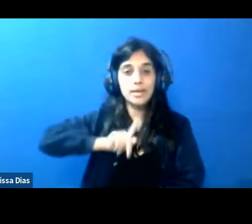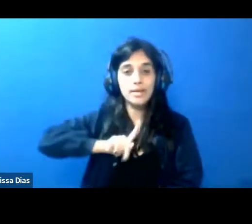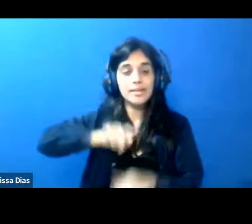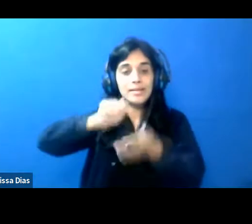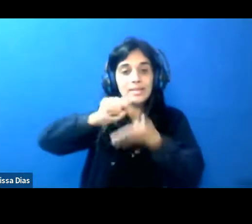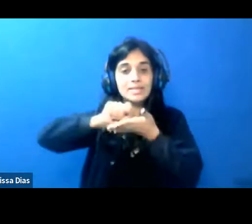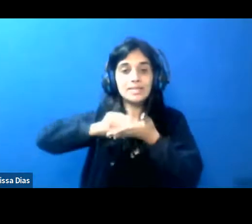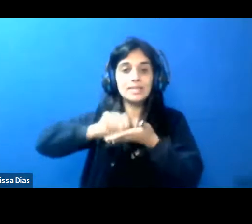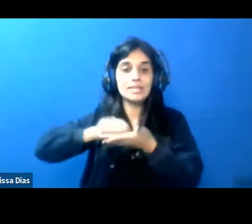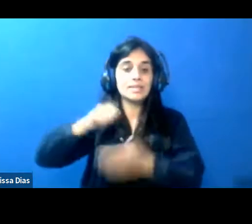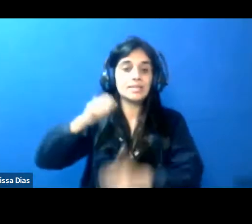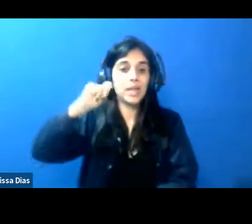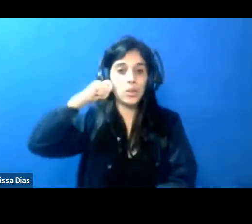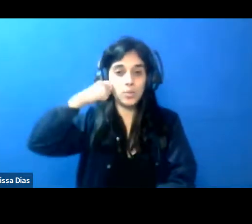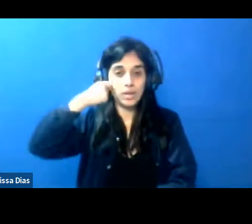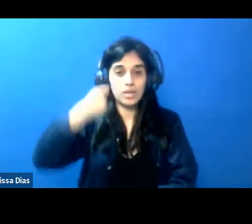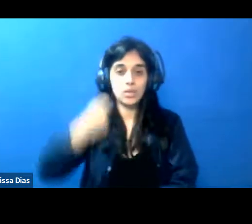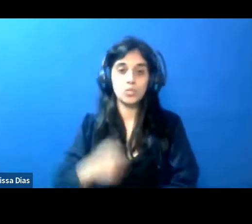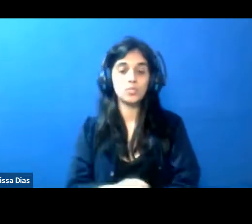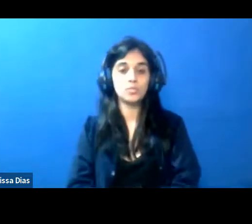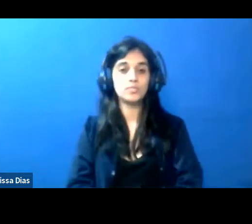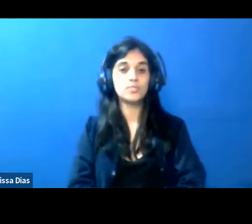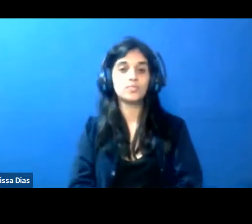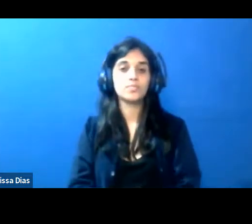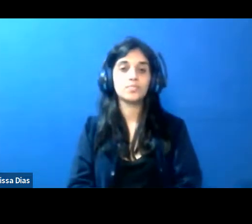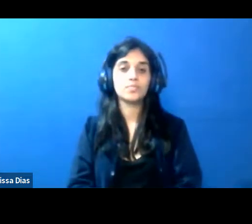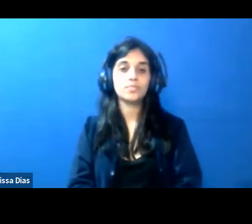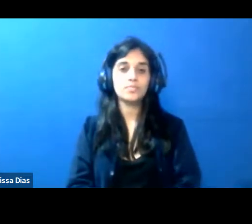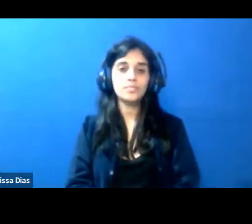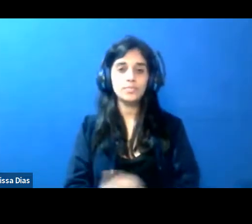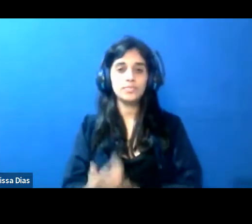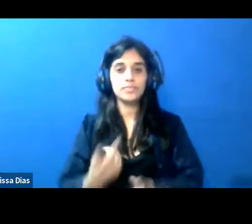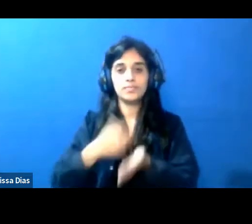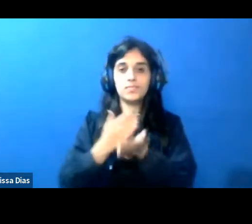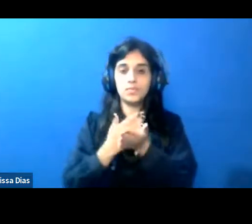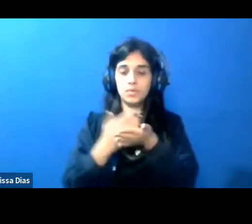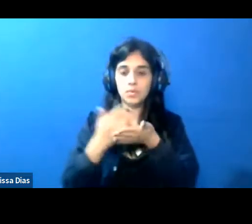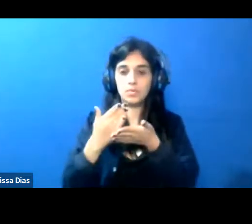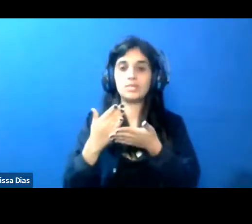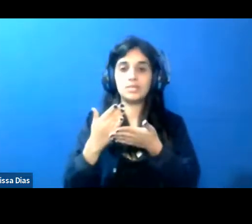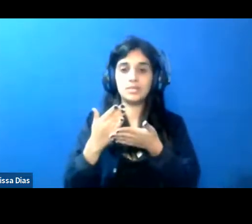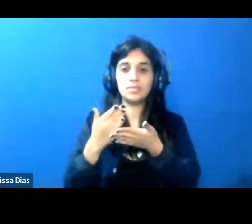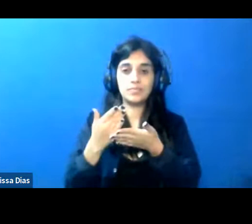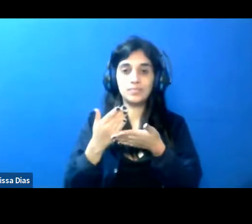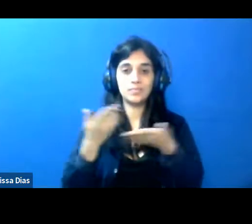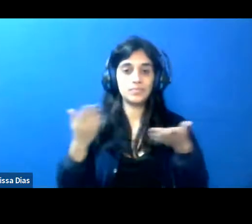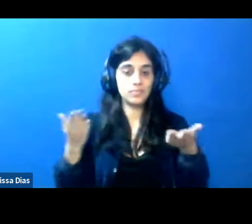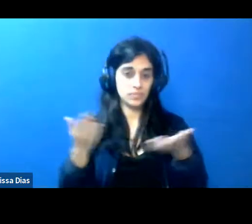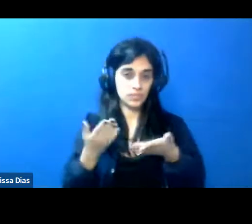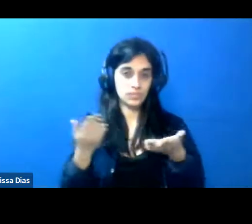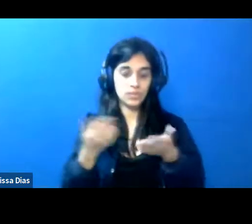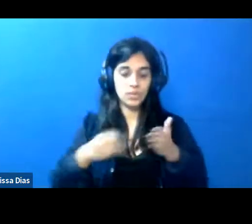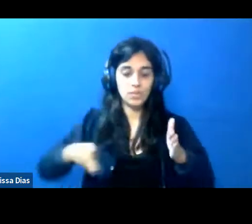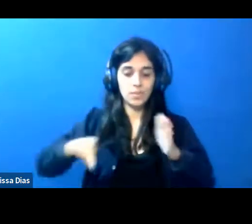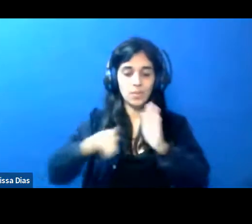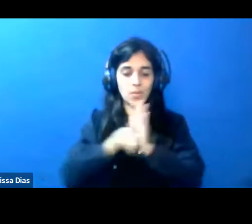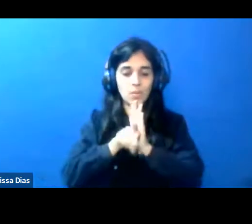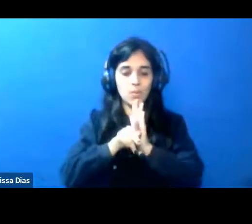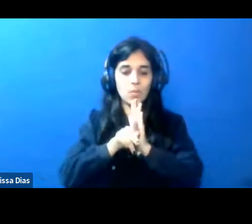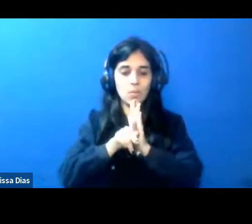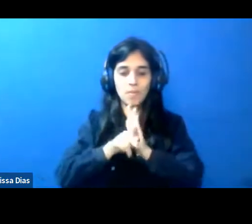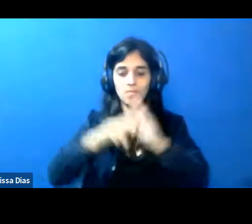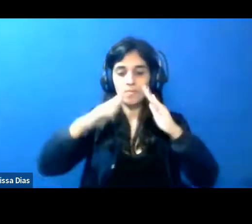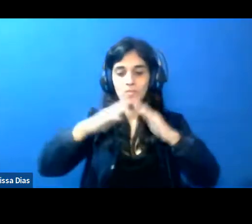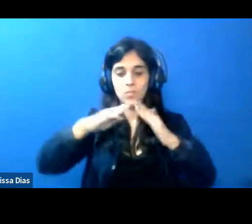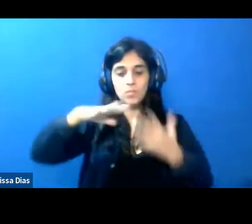Bom, a gente vai dar início, né, a mais essa atividade da tenda, né, do Mundo de